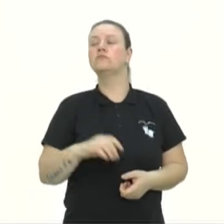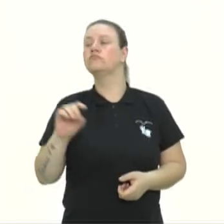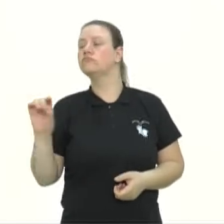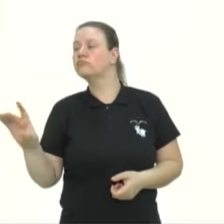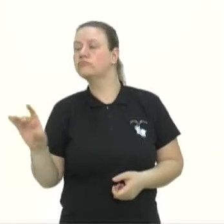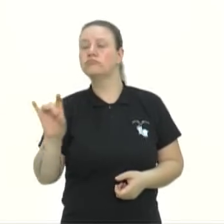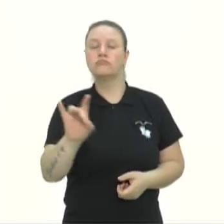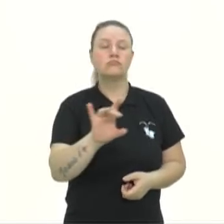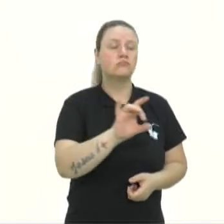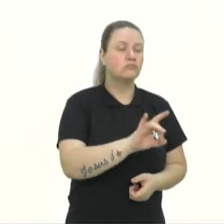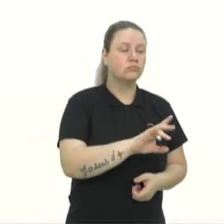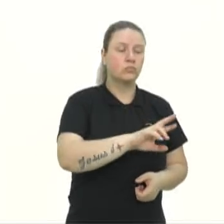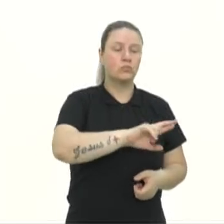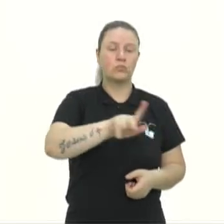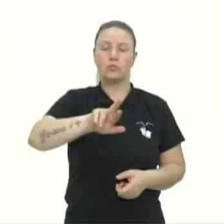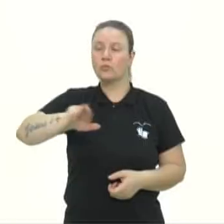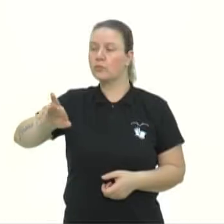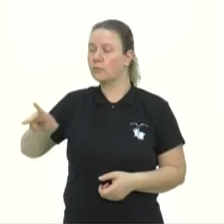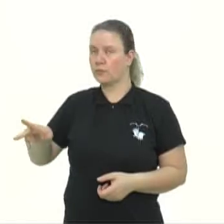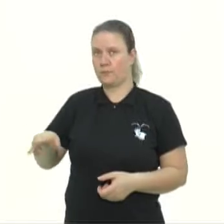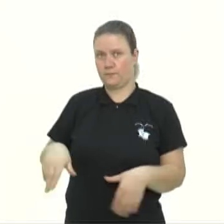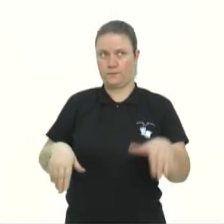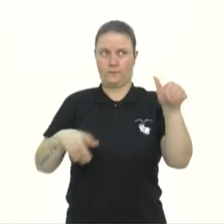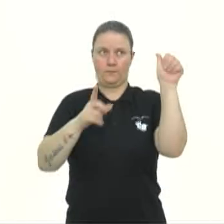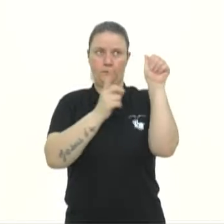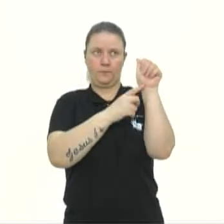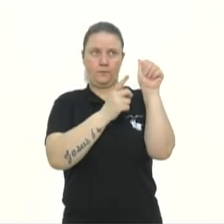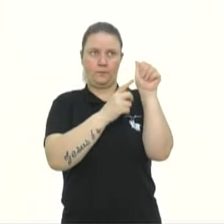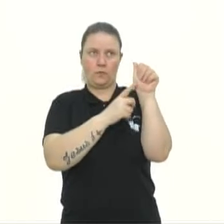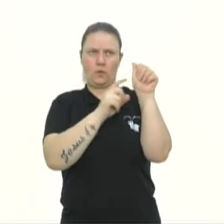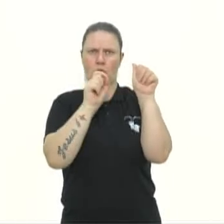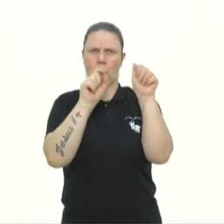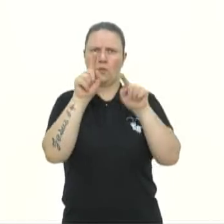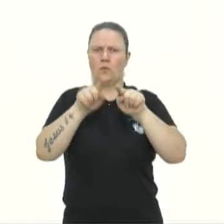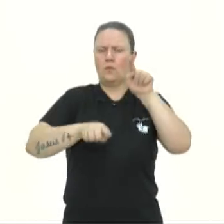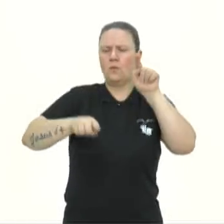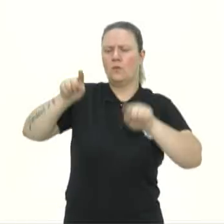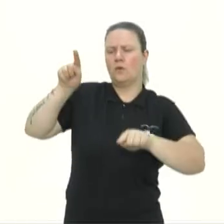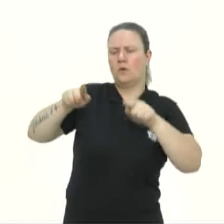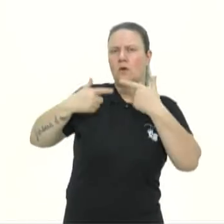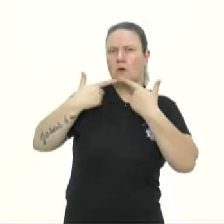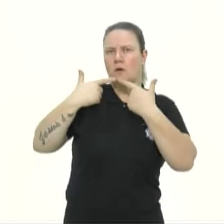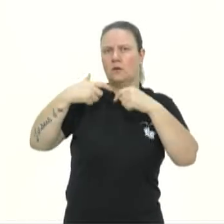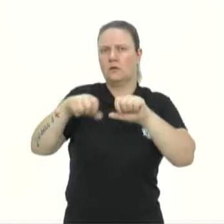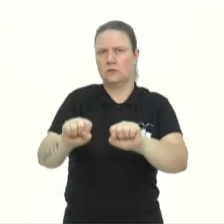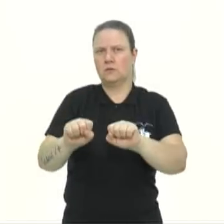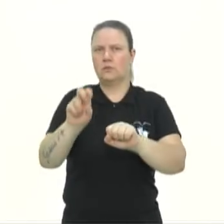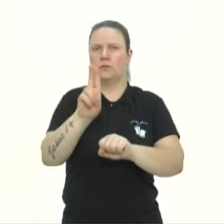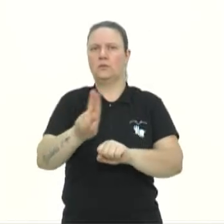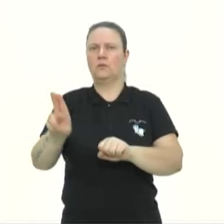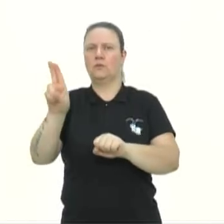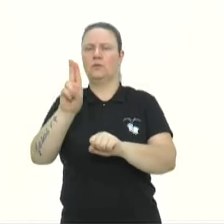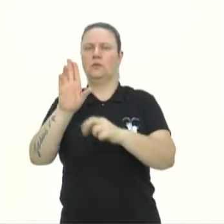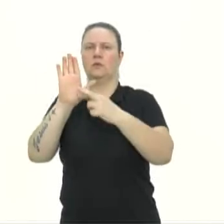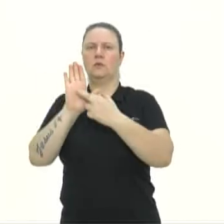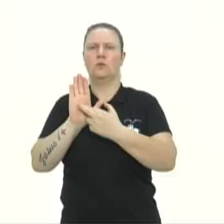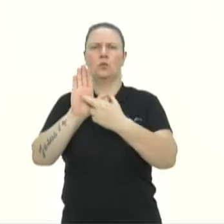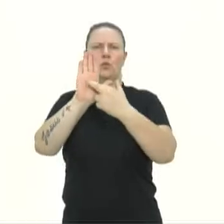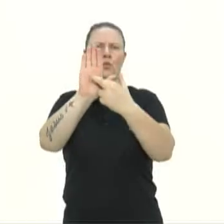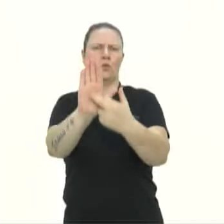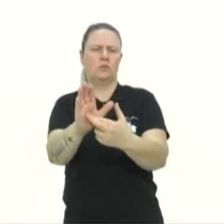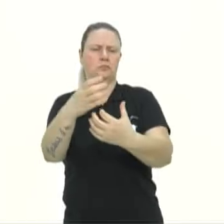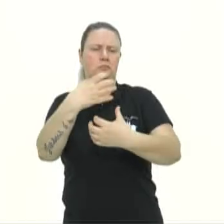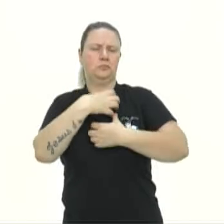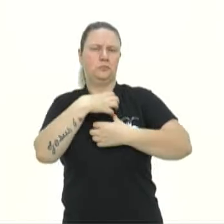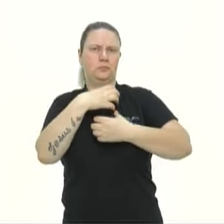são diferentes. Então vejamos aqui na letra A. Qual variedade linguística é utilizada para representar o modo de